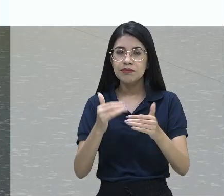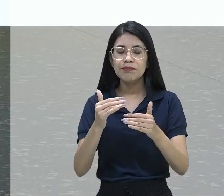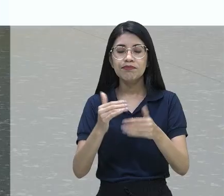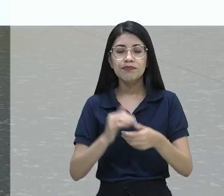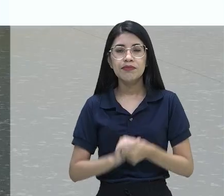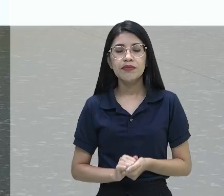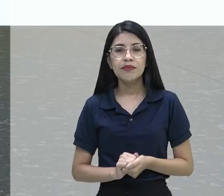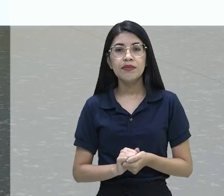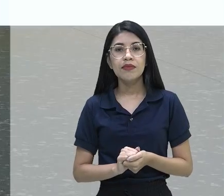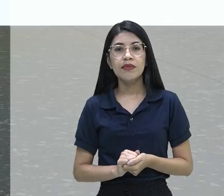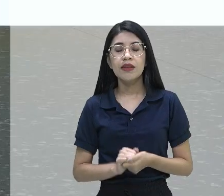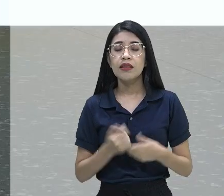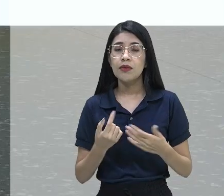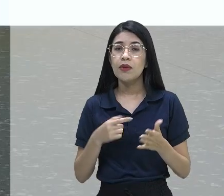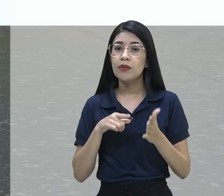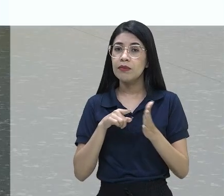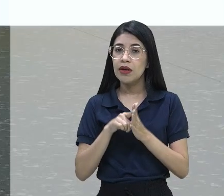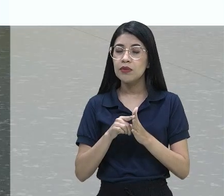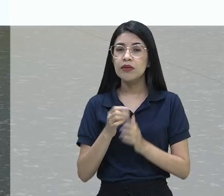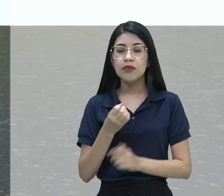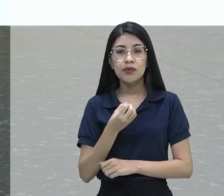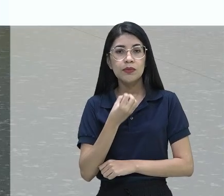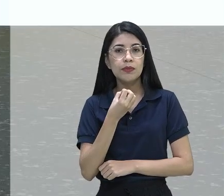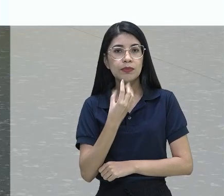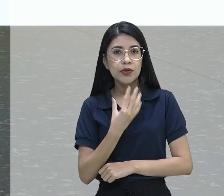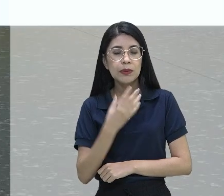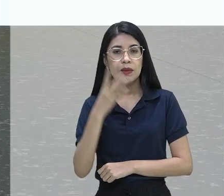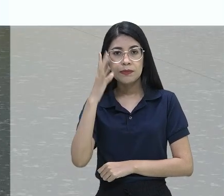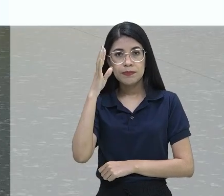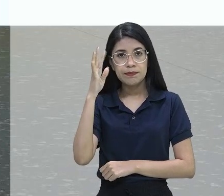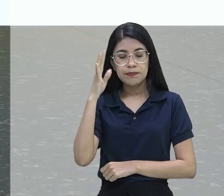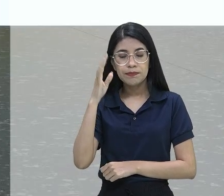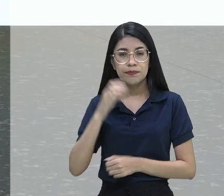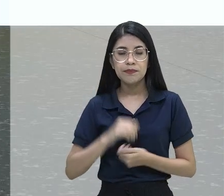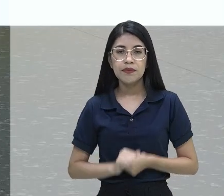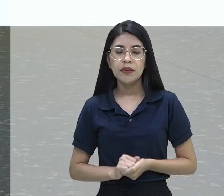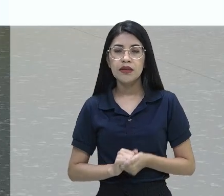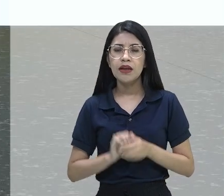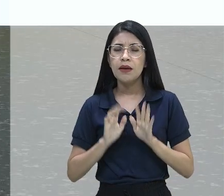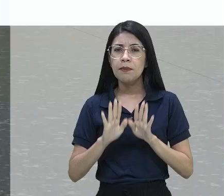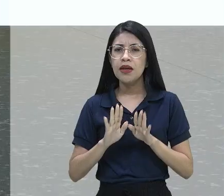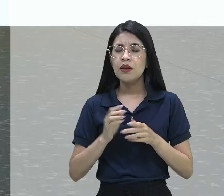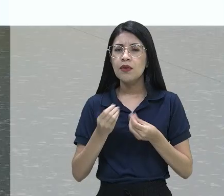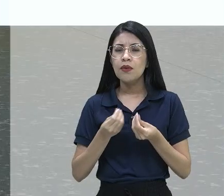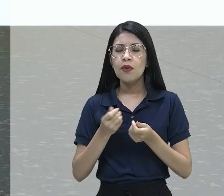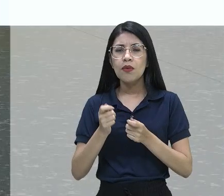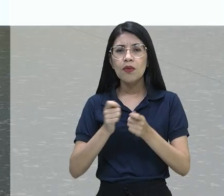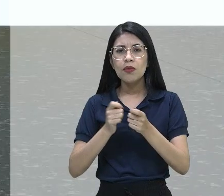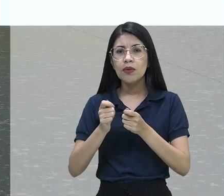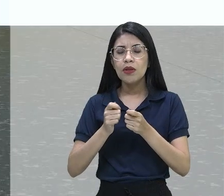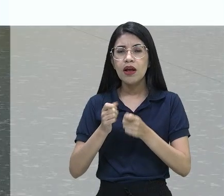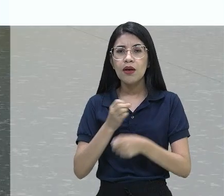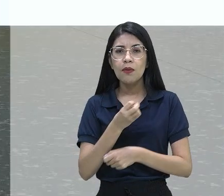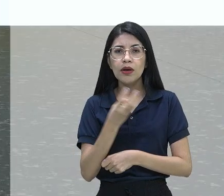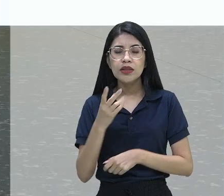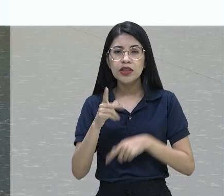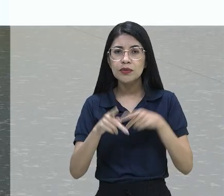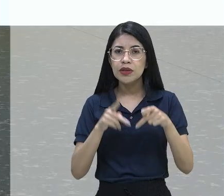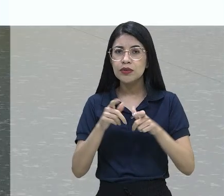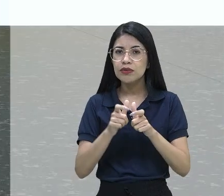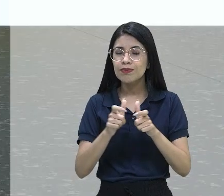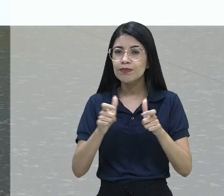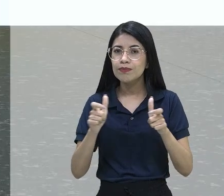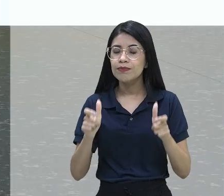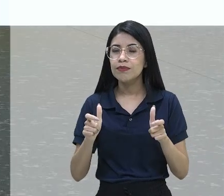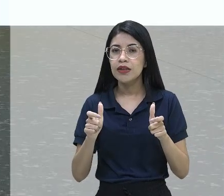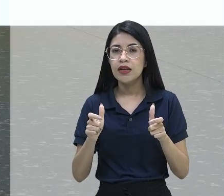essa aí já é uma pergunta bem relevante, tá? Então, mas como controlar o aumento da população, né? Bom, como